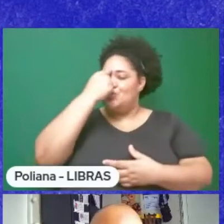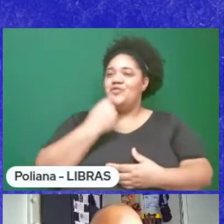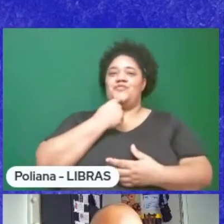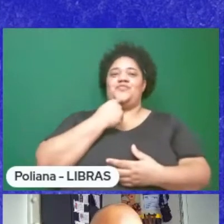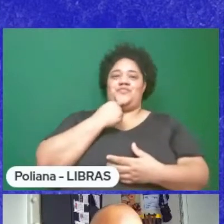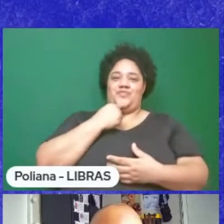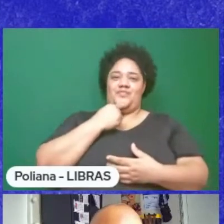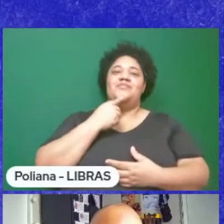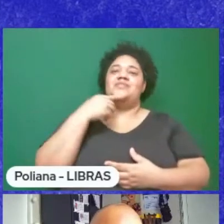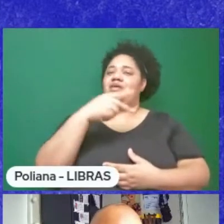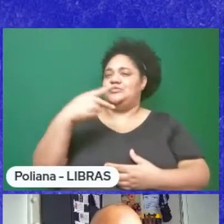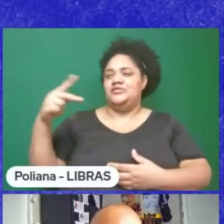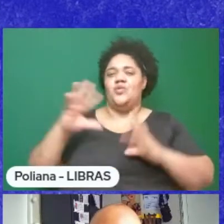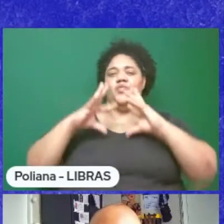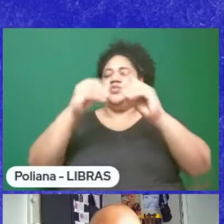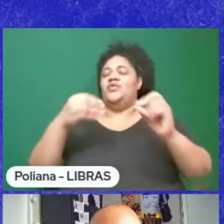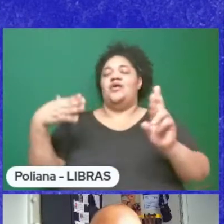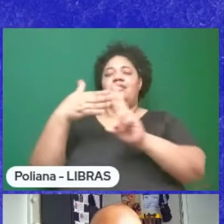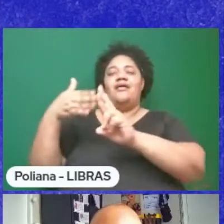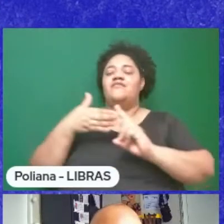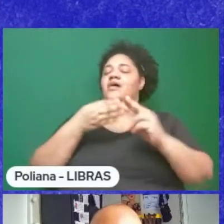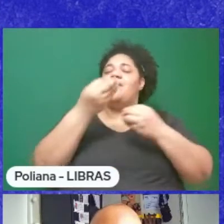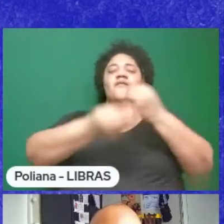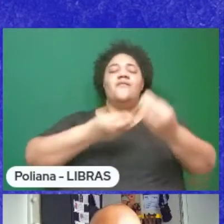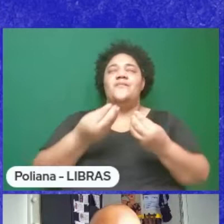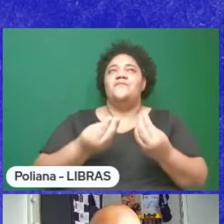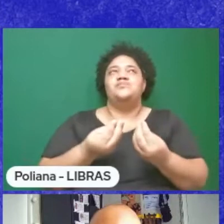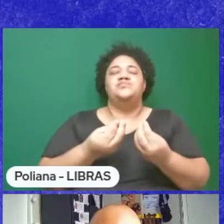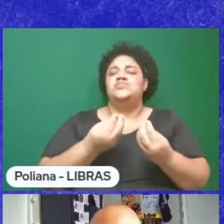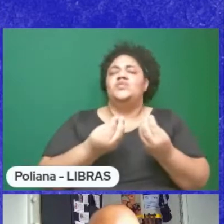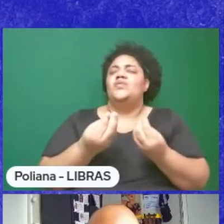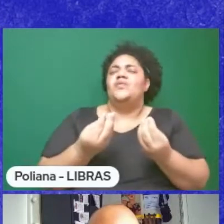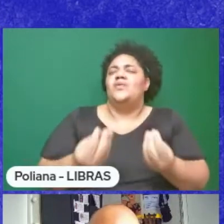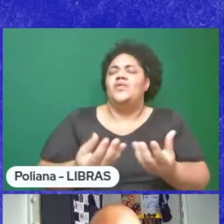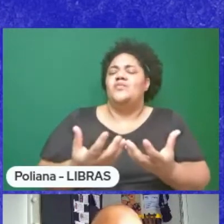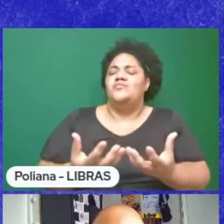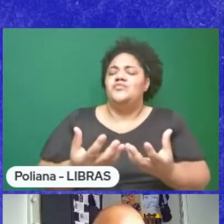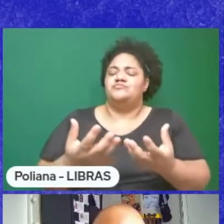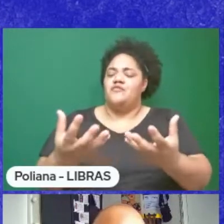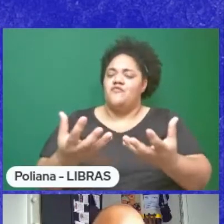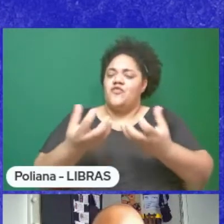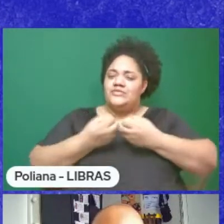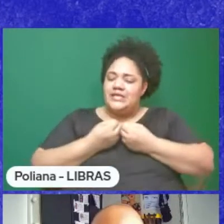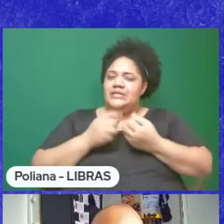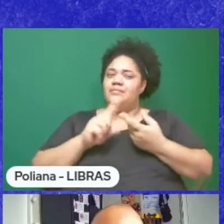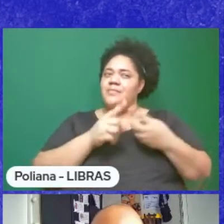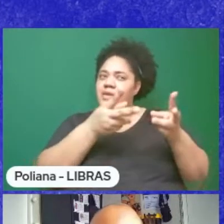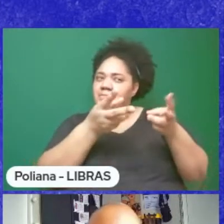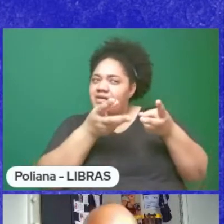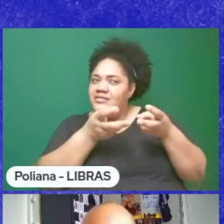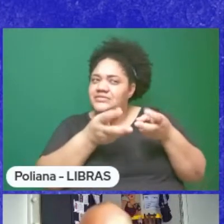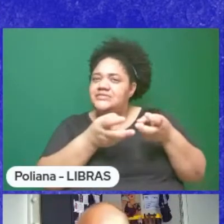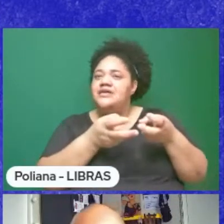né? De todas essas referências. Então, como é que você recebe e você percebe essa recepção